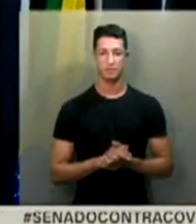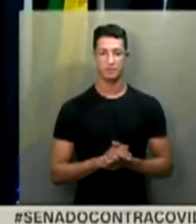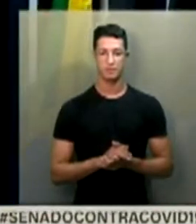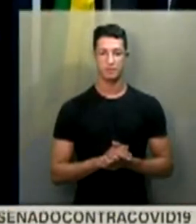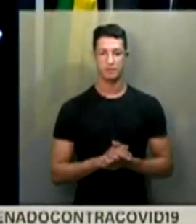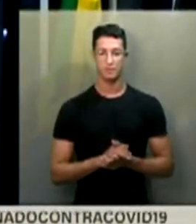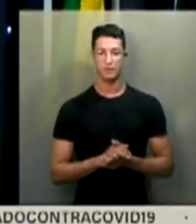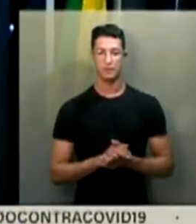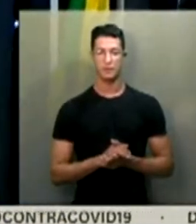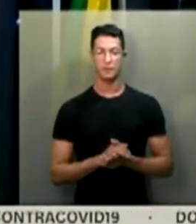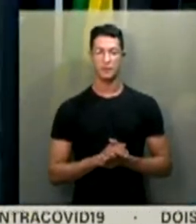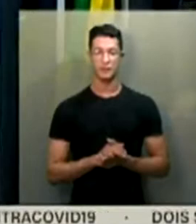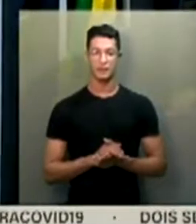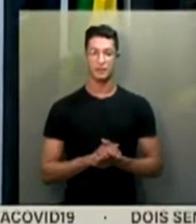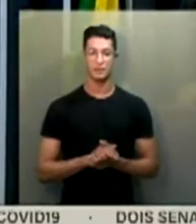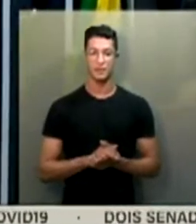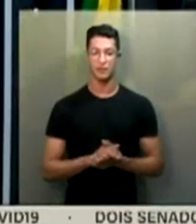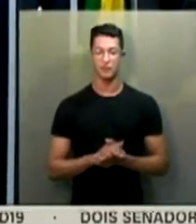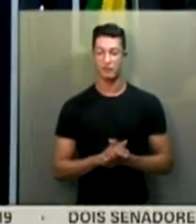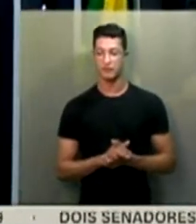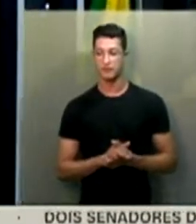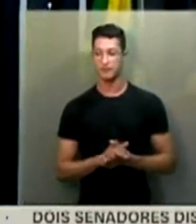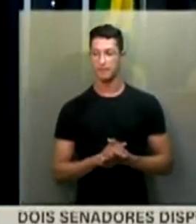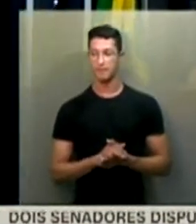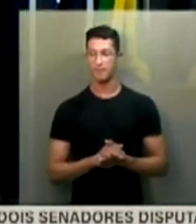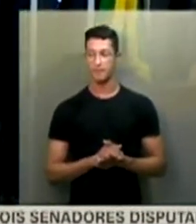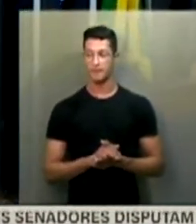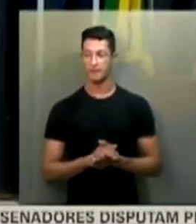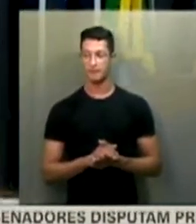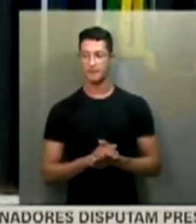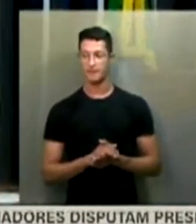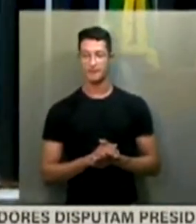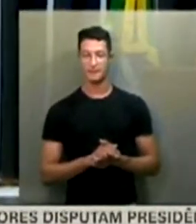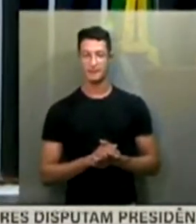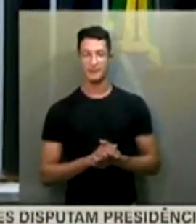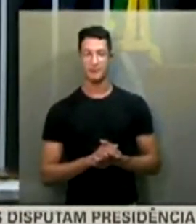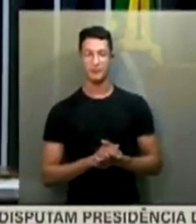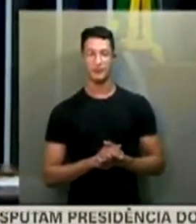Foram retirados e separados todos os votos colocados sobre a mesa.